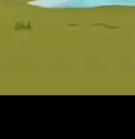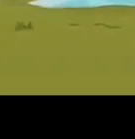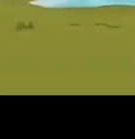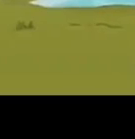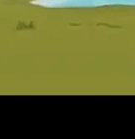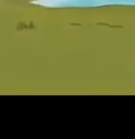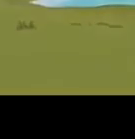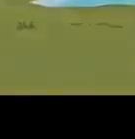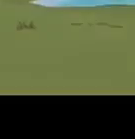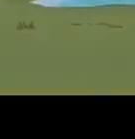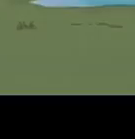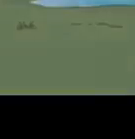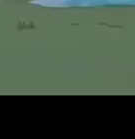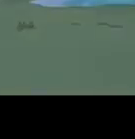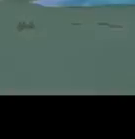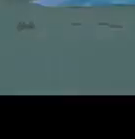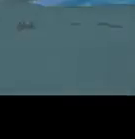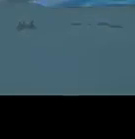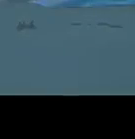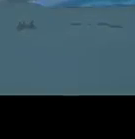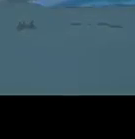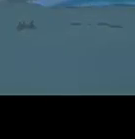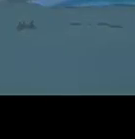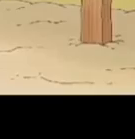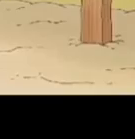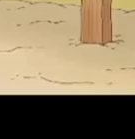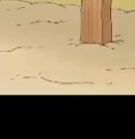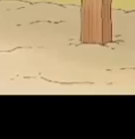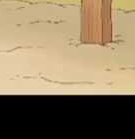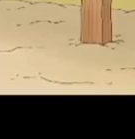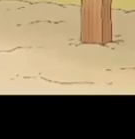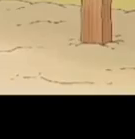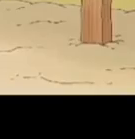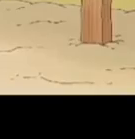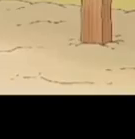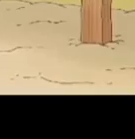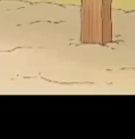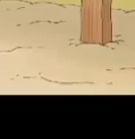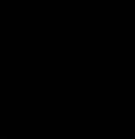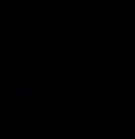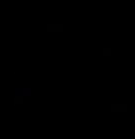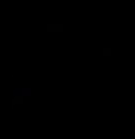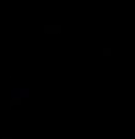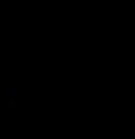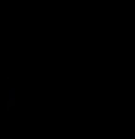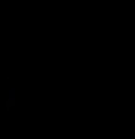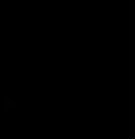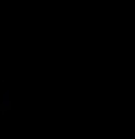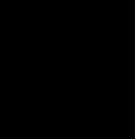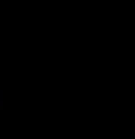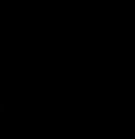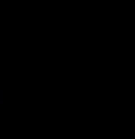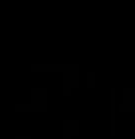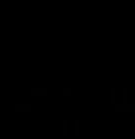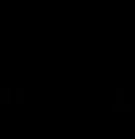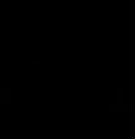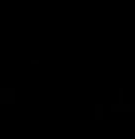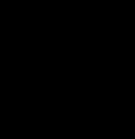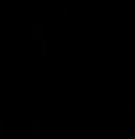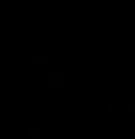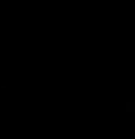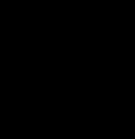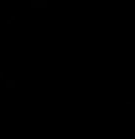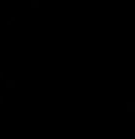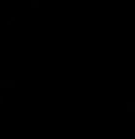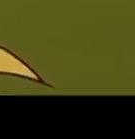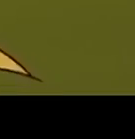surpreendentes, juntos vivem muitas aventuras. Com Mulemba viajam passado, futuro